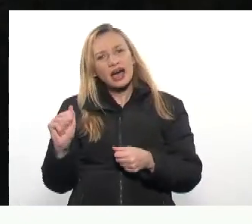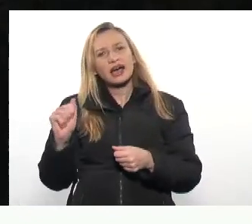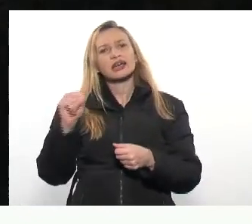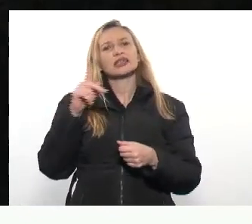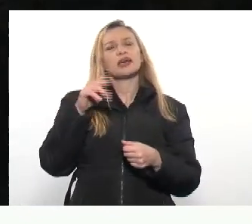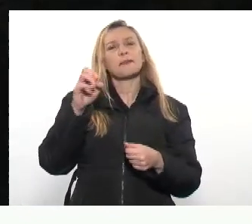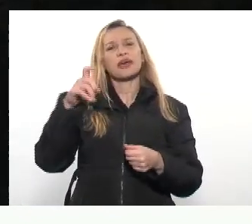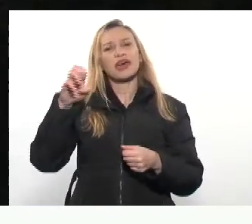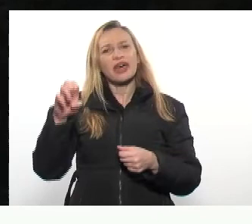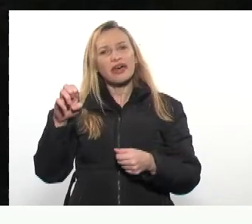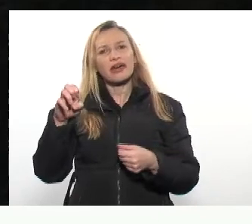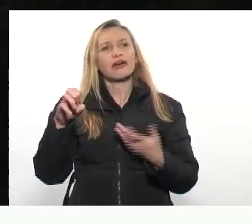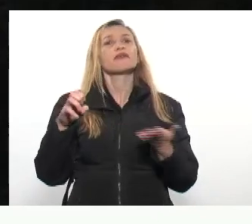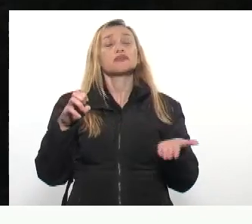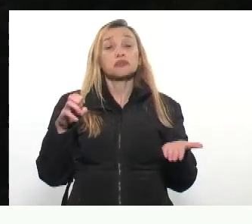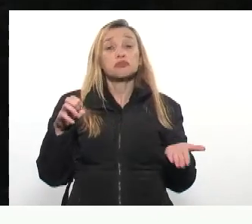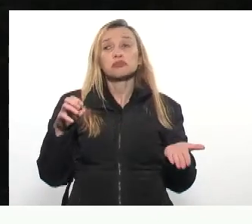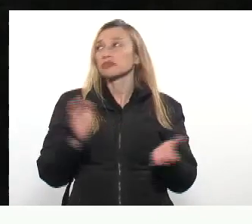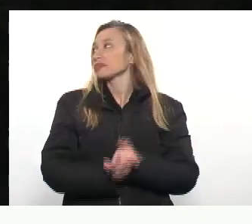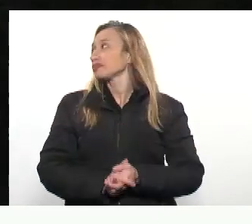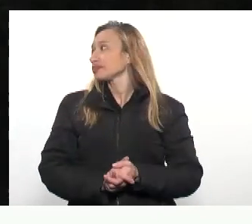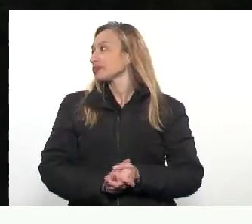enfim.